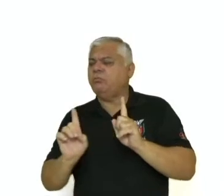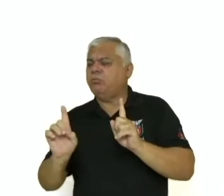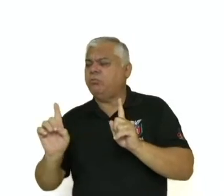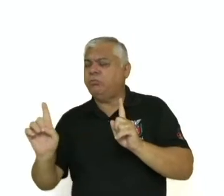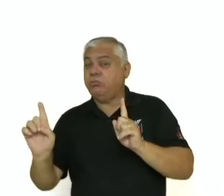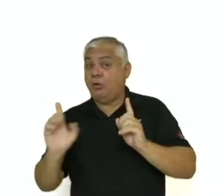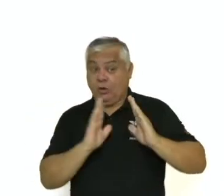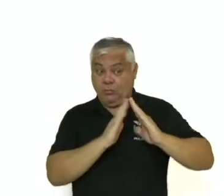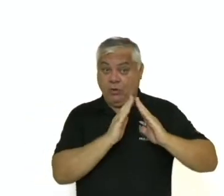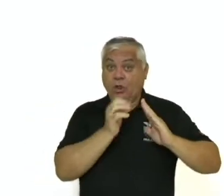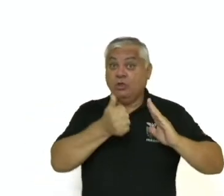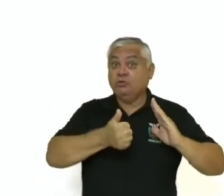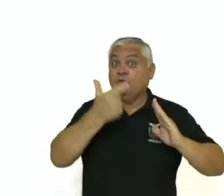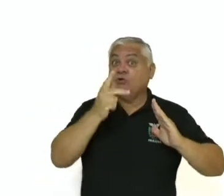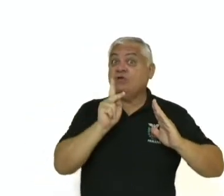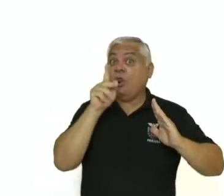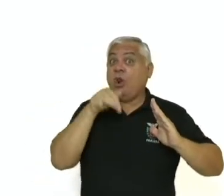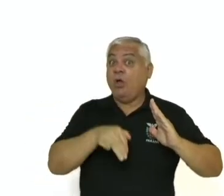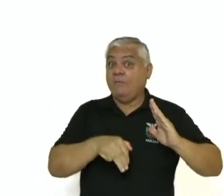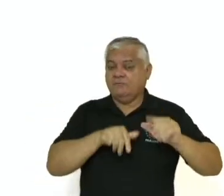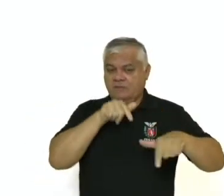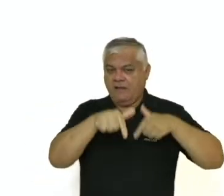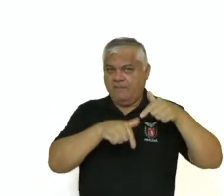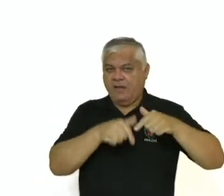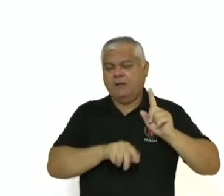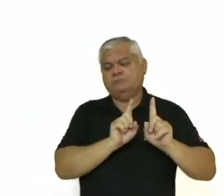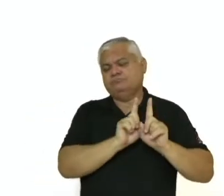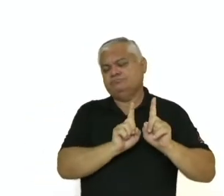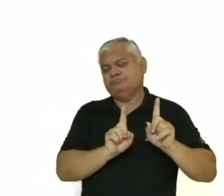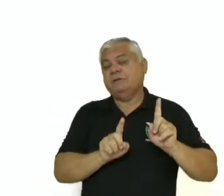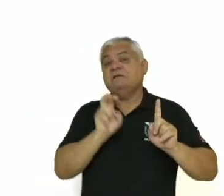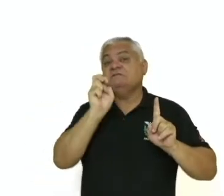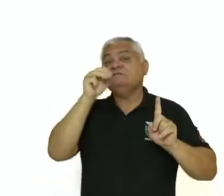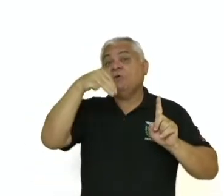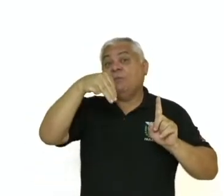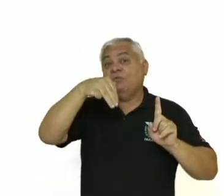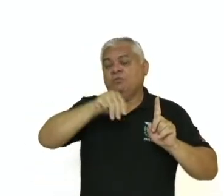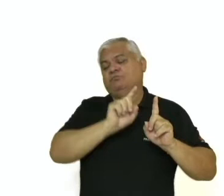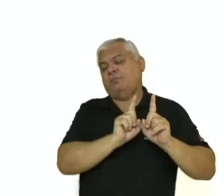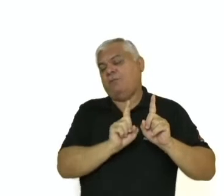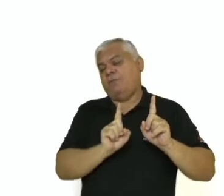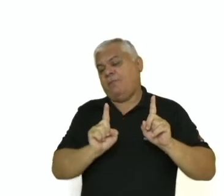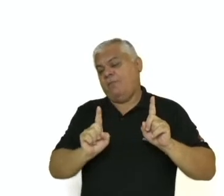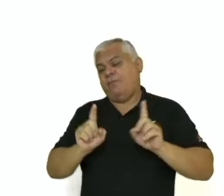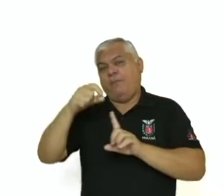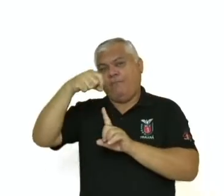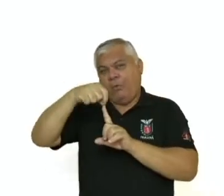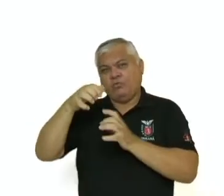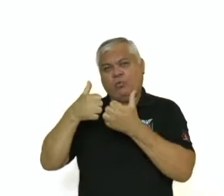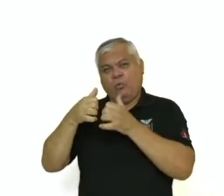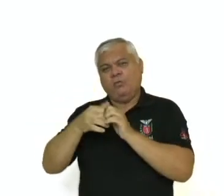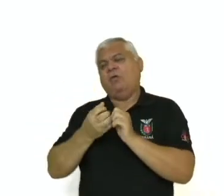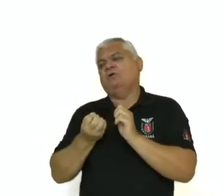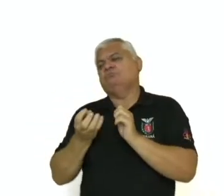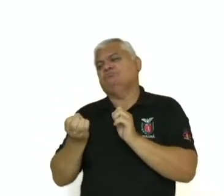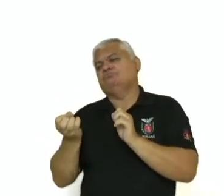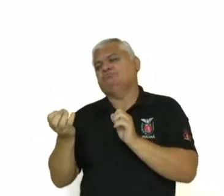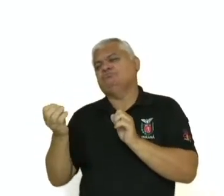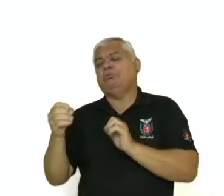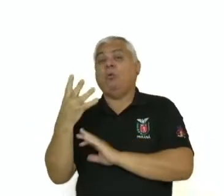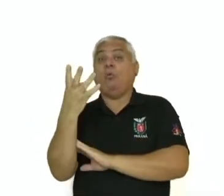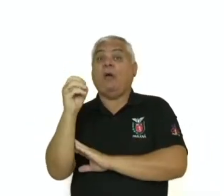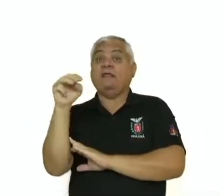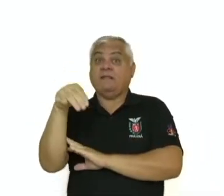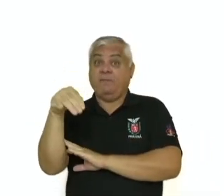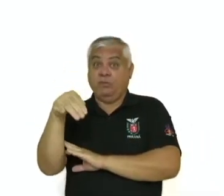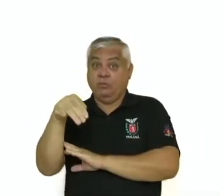mora a 12 km do trabalho, ele caminha 5 minutos até o primeiro ponto, em seguida ele viaja 40 minutos para